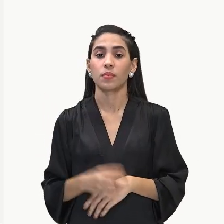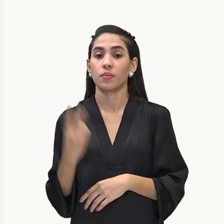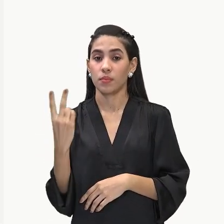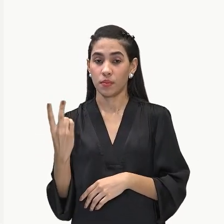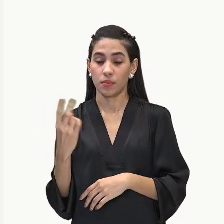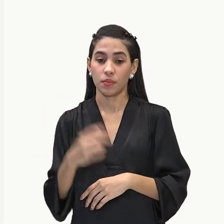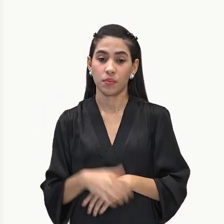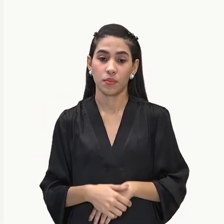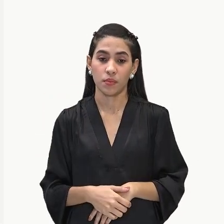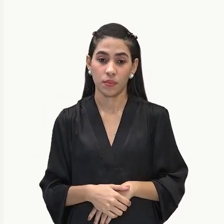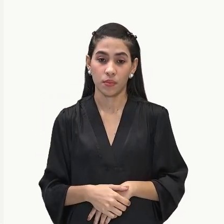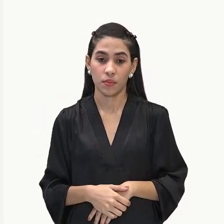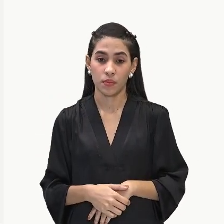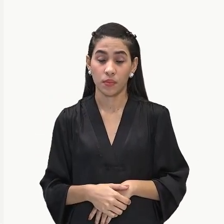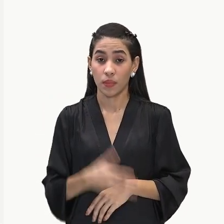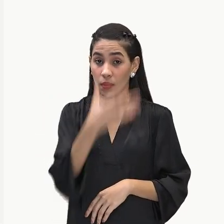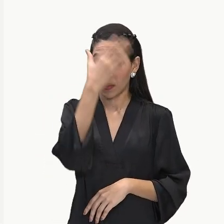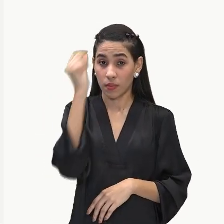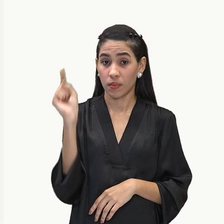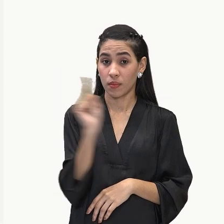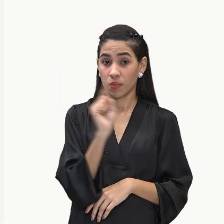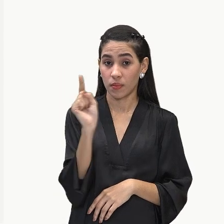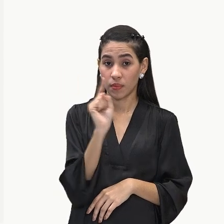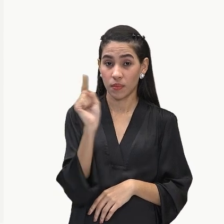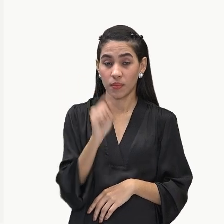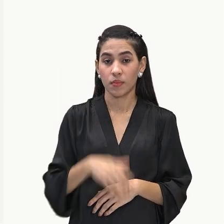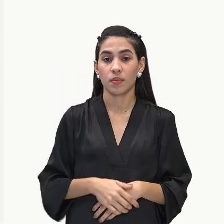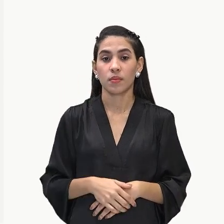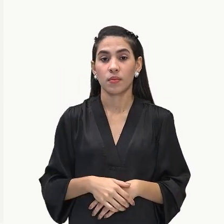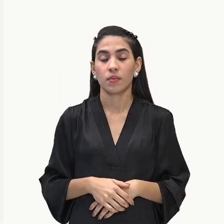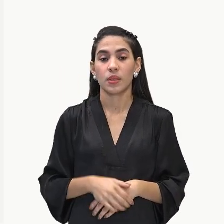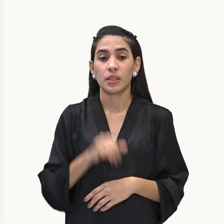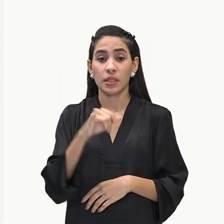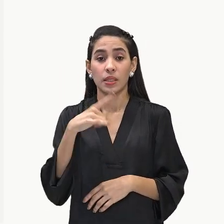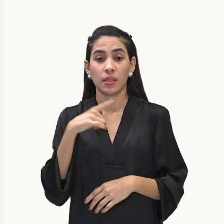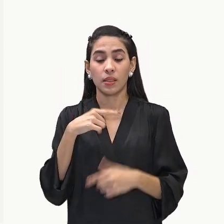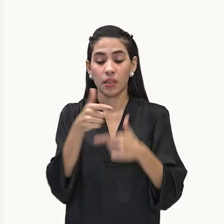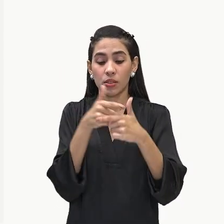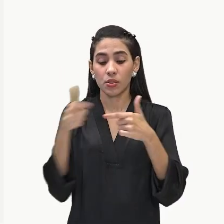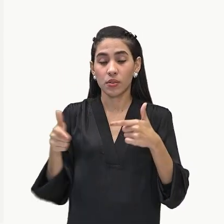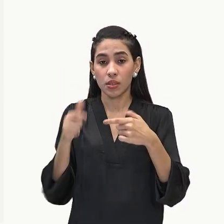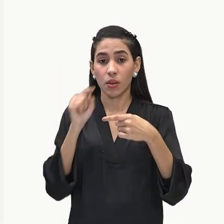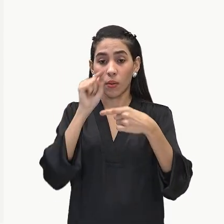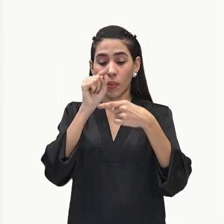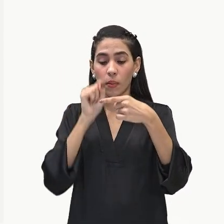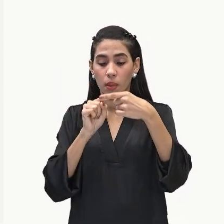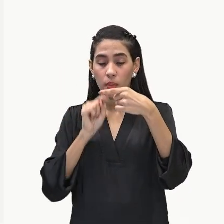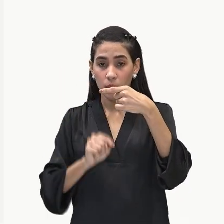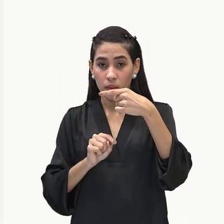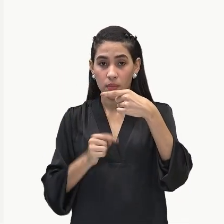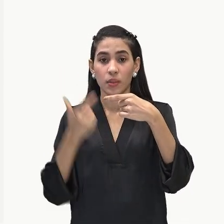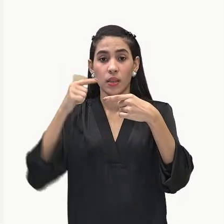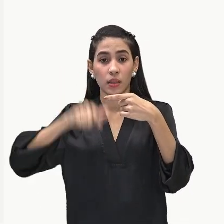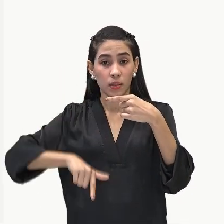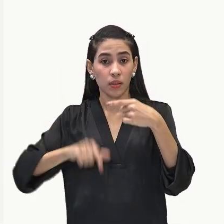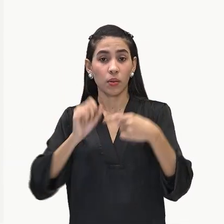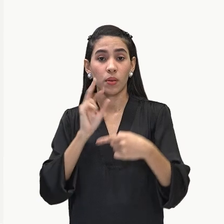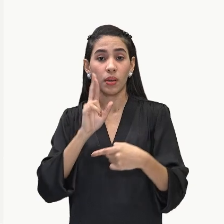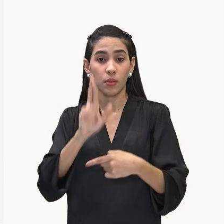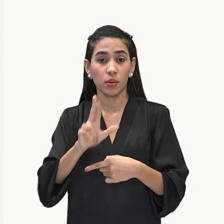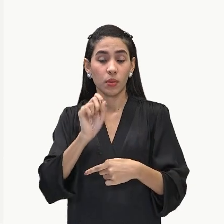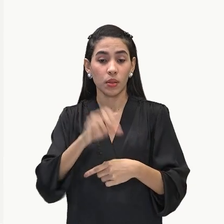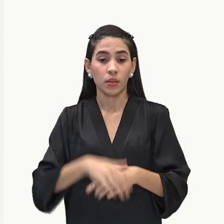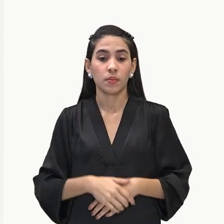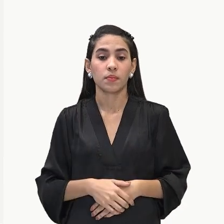2. Não esqueça, divisão de fração. Repito, reescrevo,